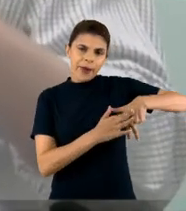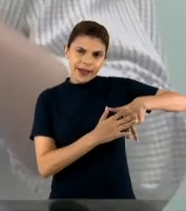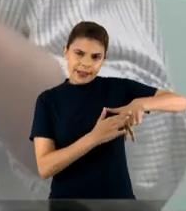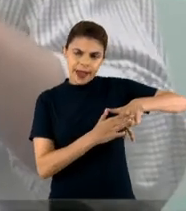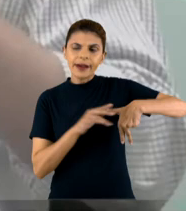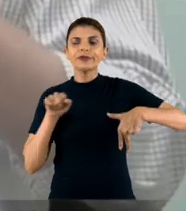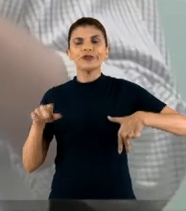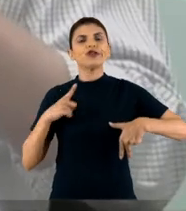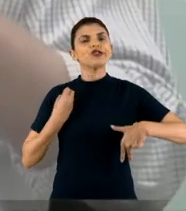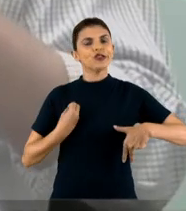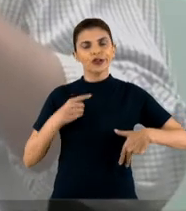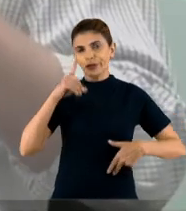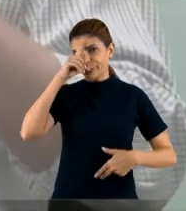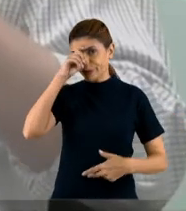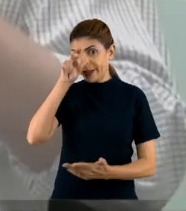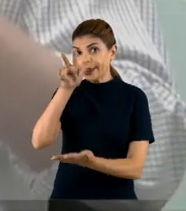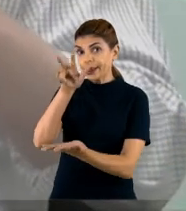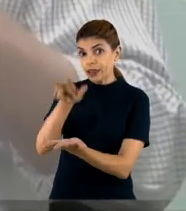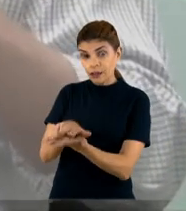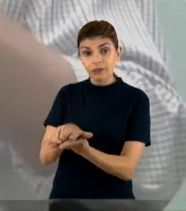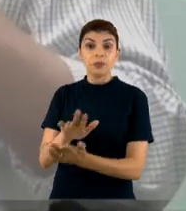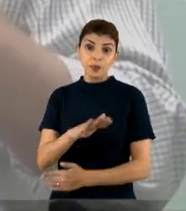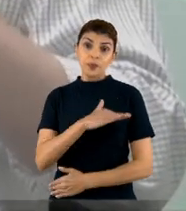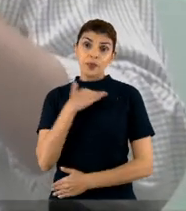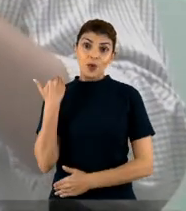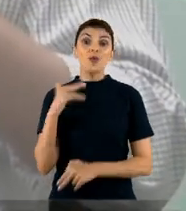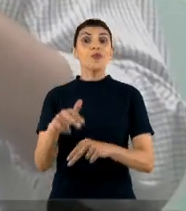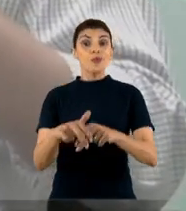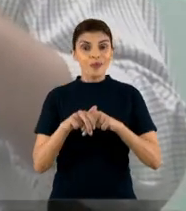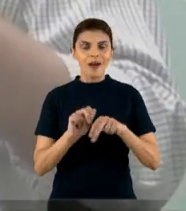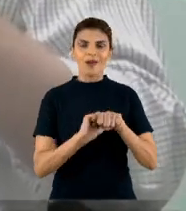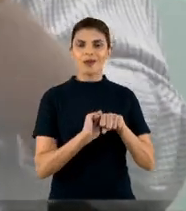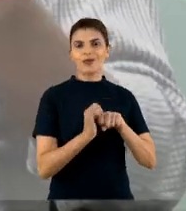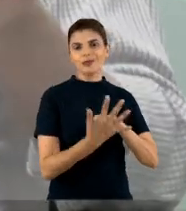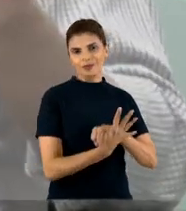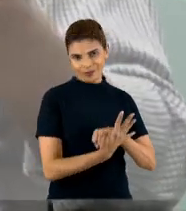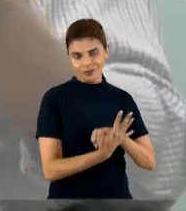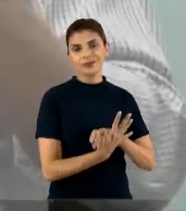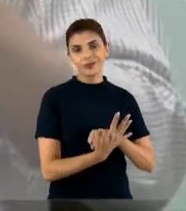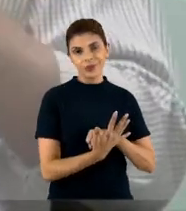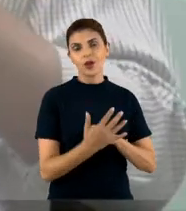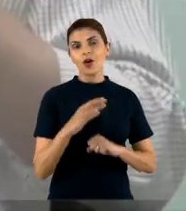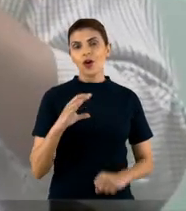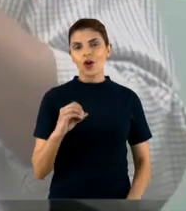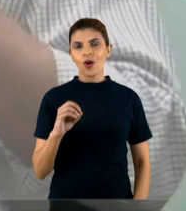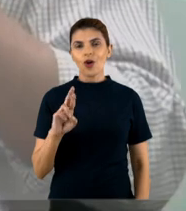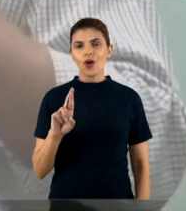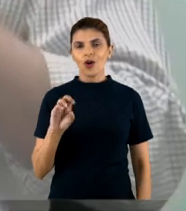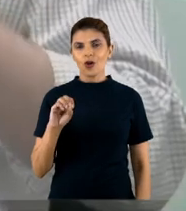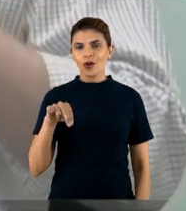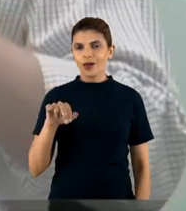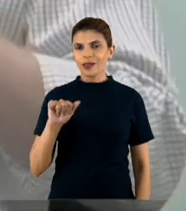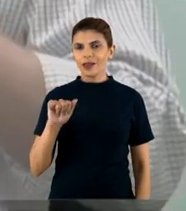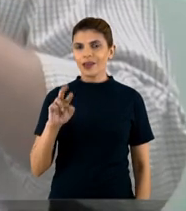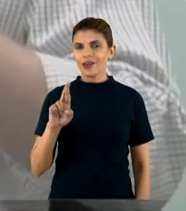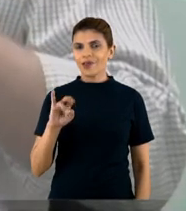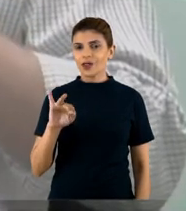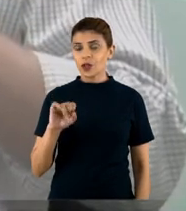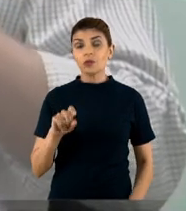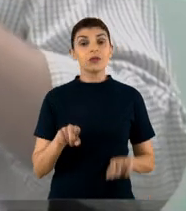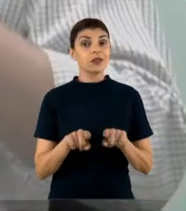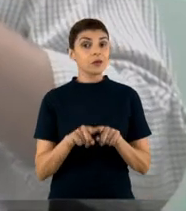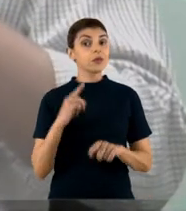primeiros pacientes foram identificados e internados, que morreram por conta de coronavírus. Então, um